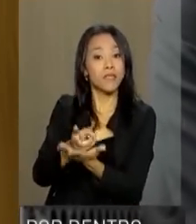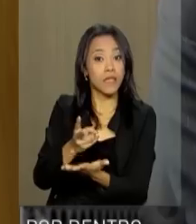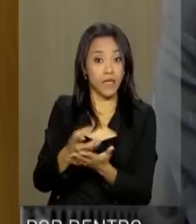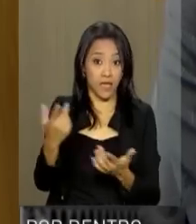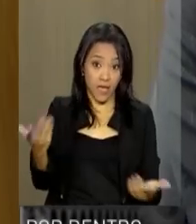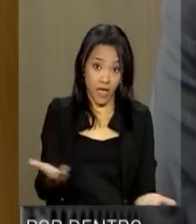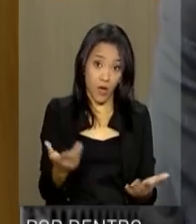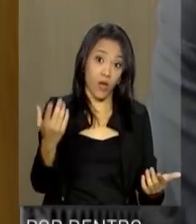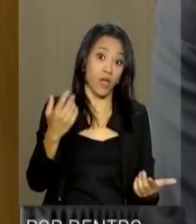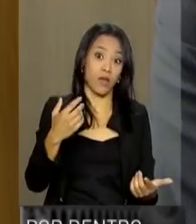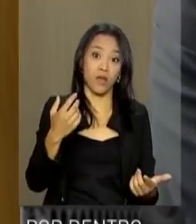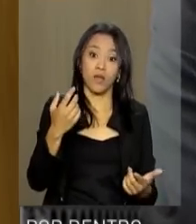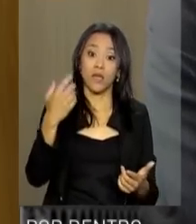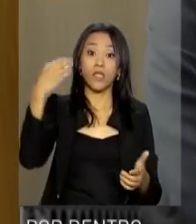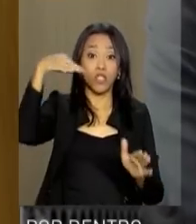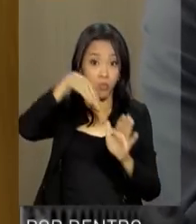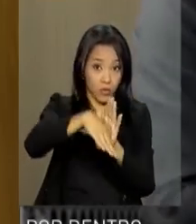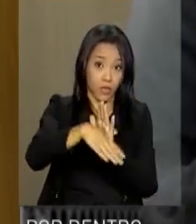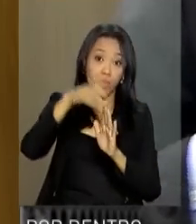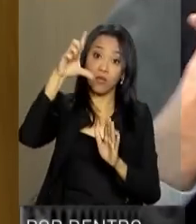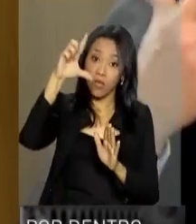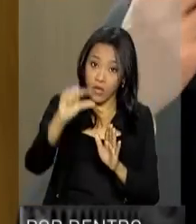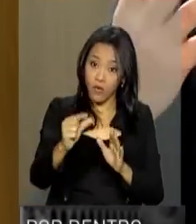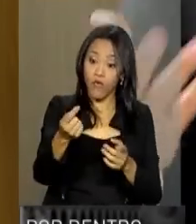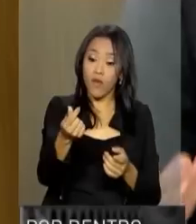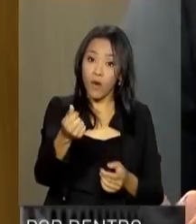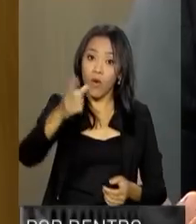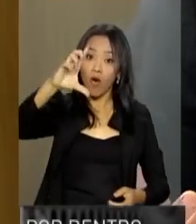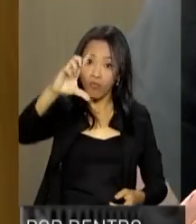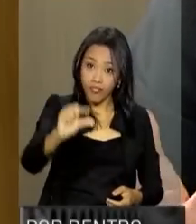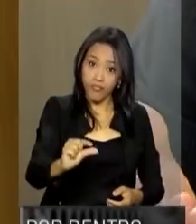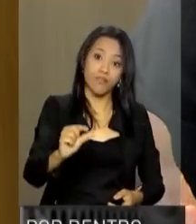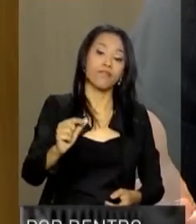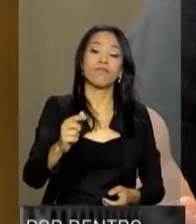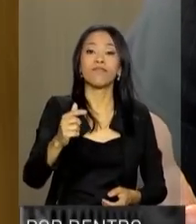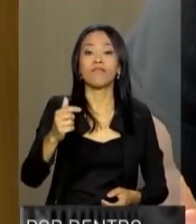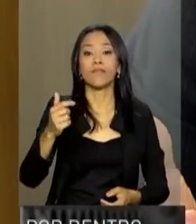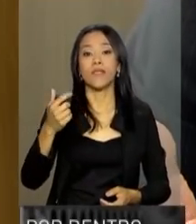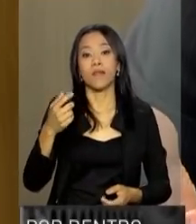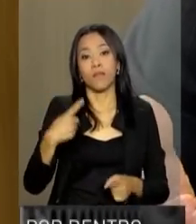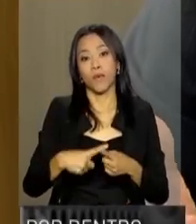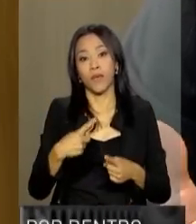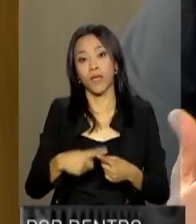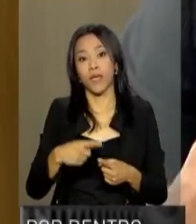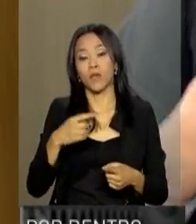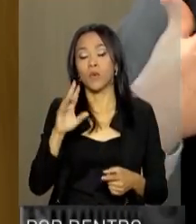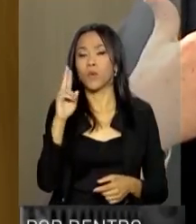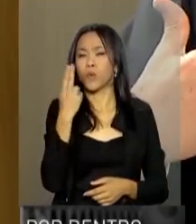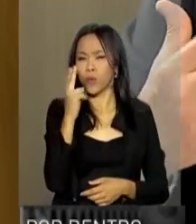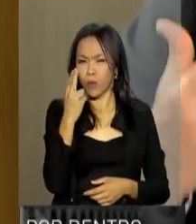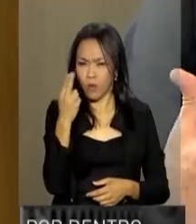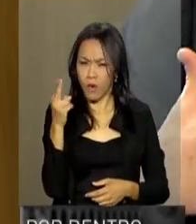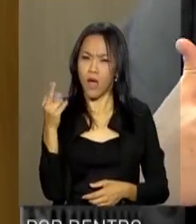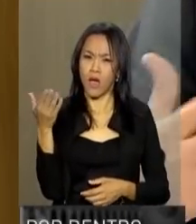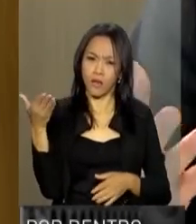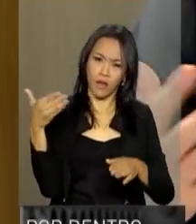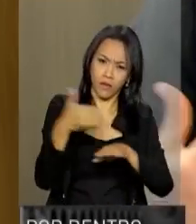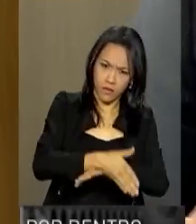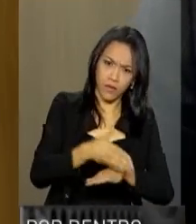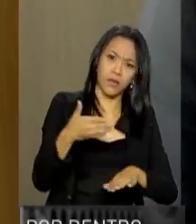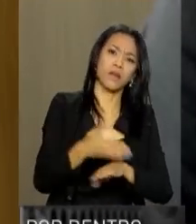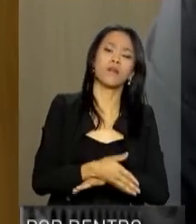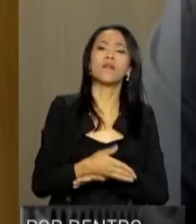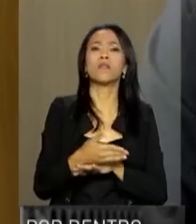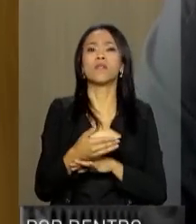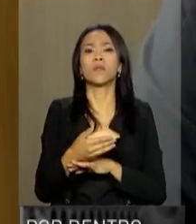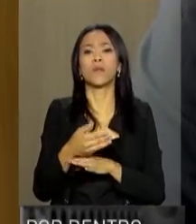preço do leite caiu muito em função do domínio da ação de leite em pó do uruguai que tanto está entrando o tsunami de